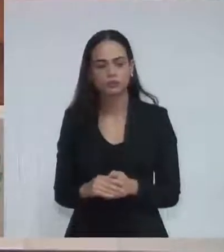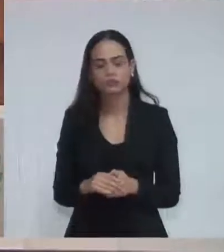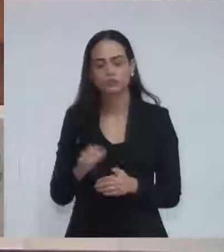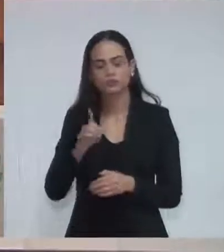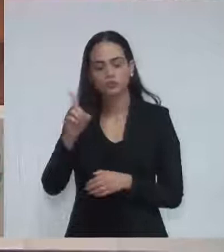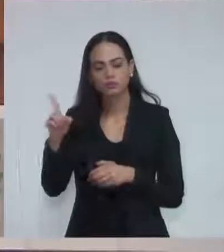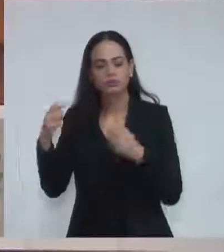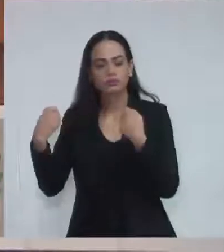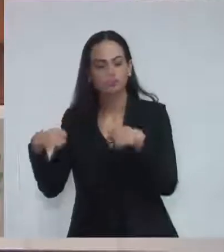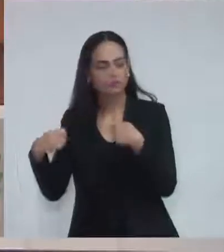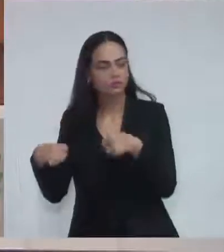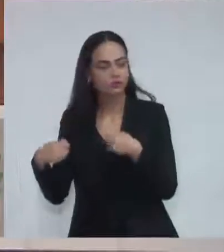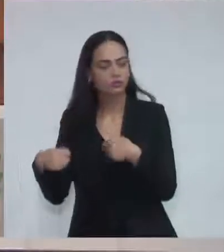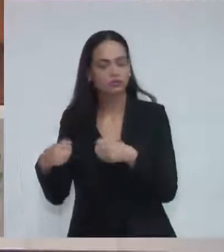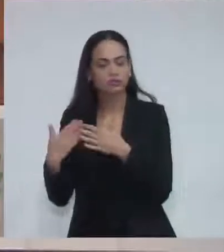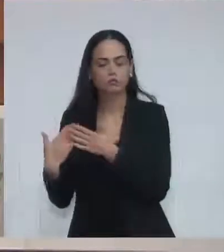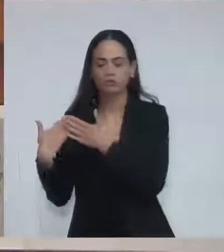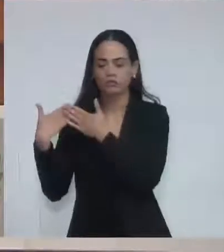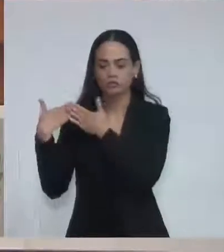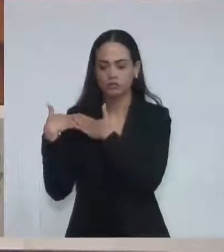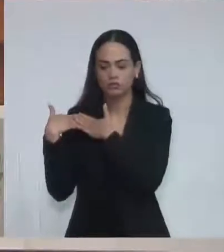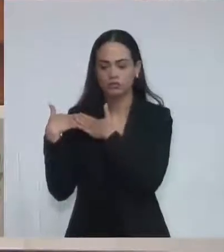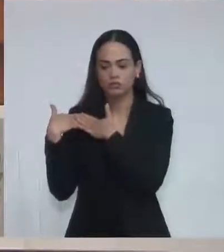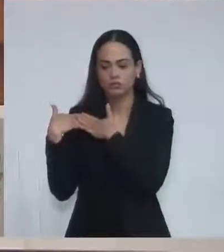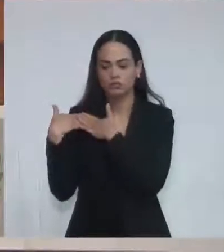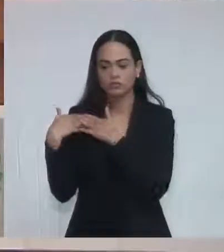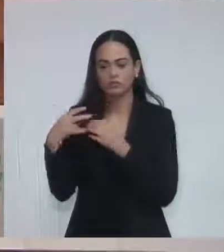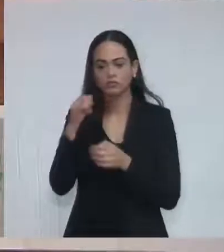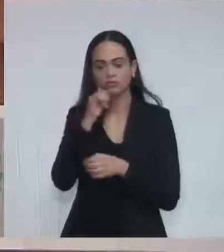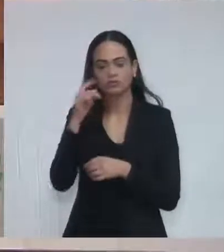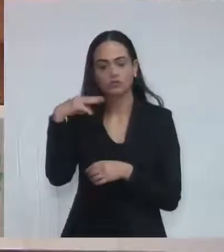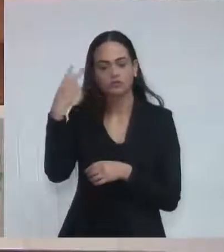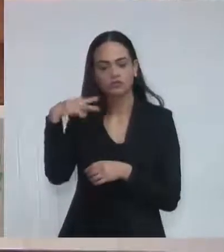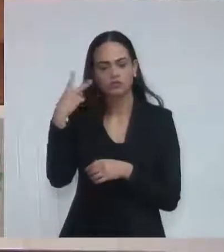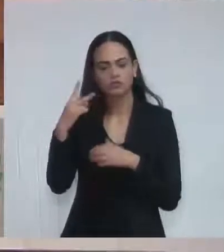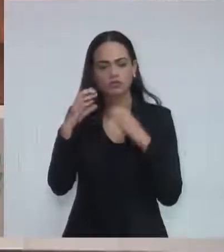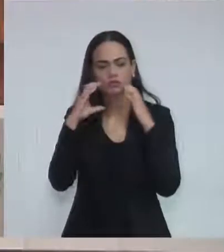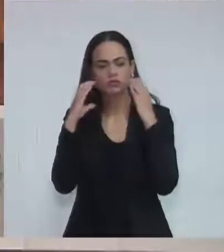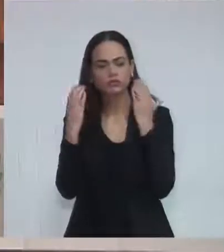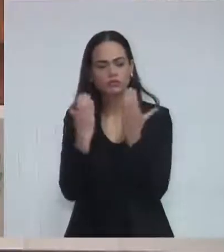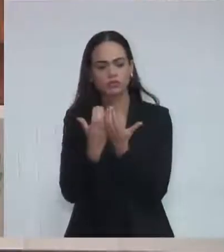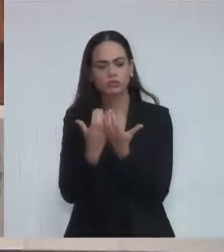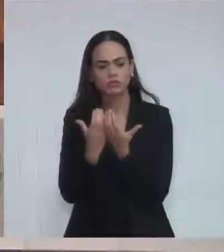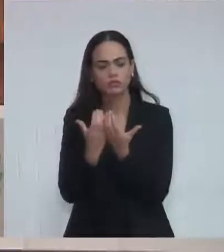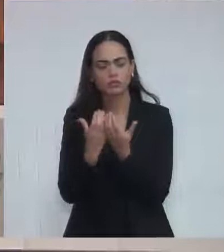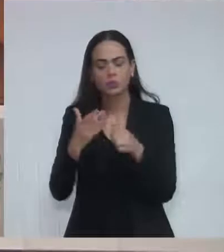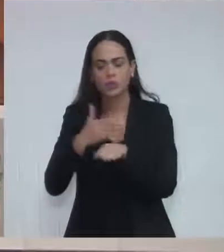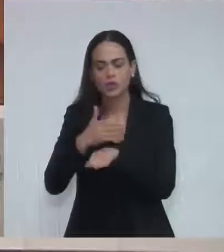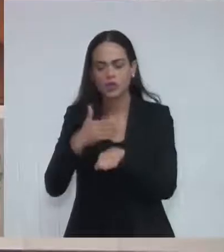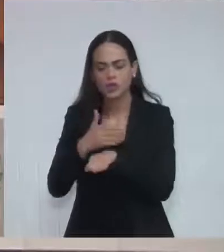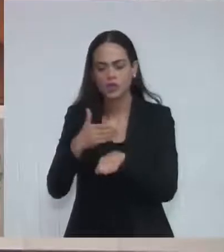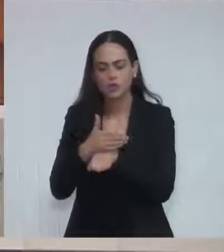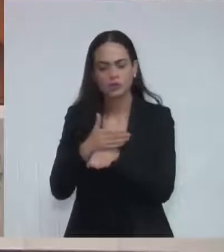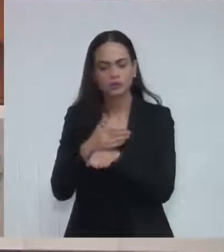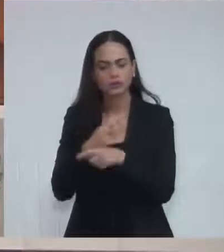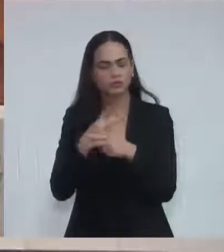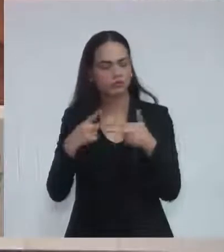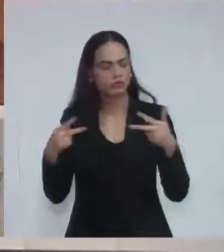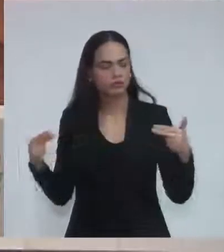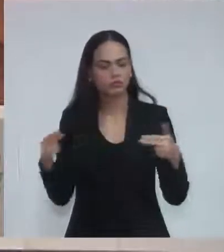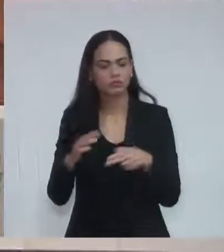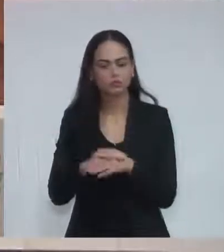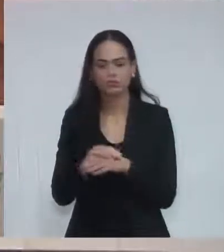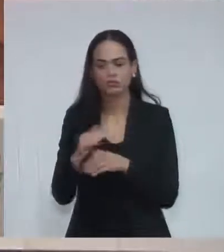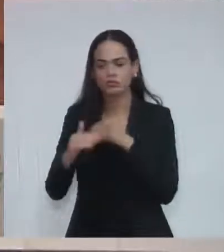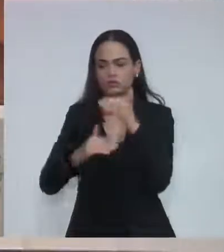dela incumbido, como sucede com as câmaras municipais, o acesso a diversos instrumentos viabilizadores do